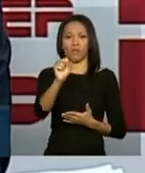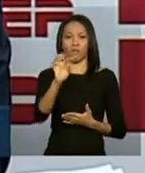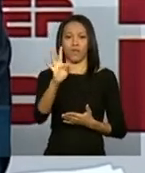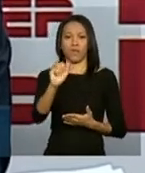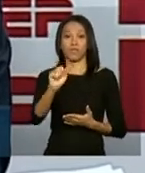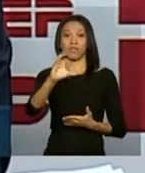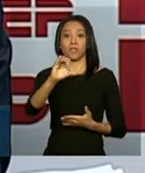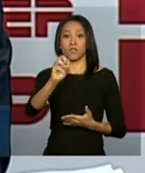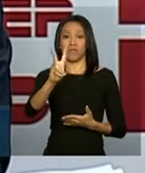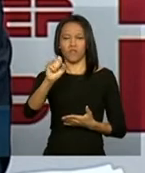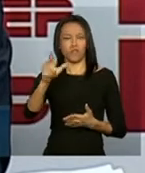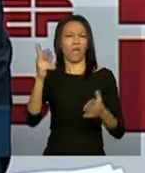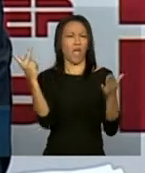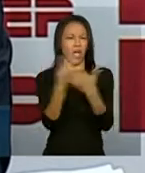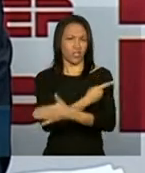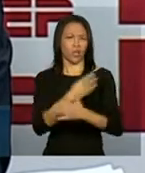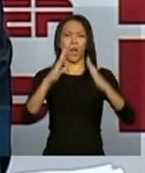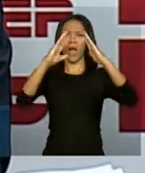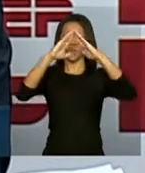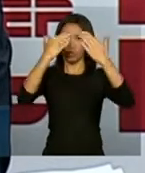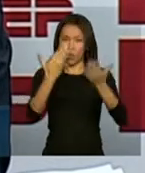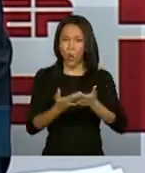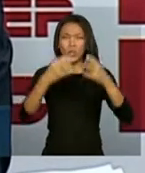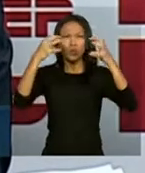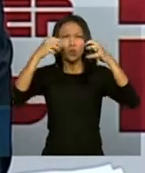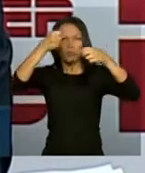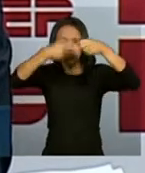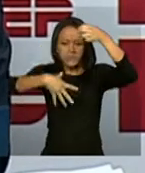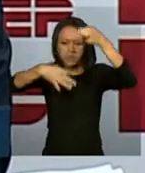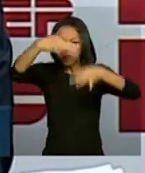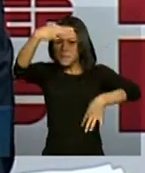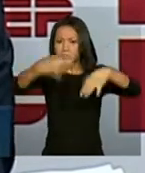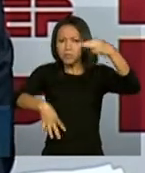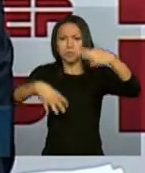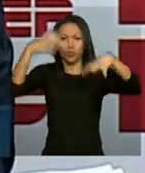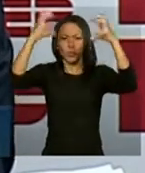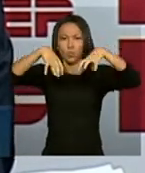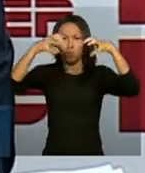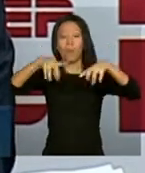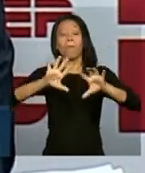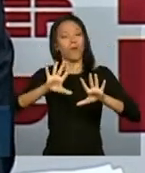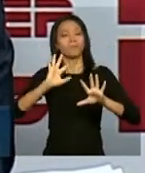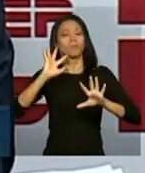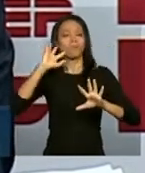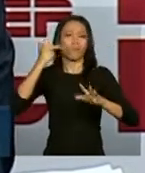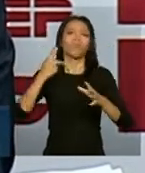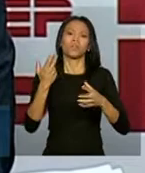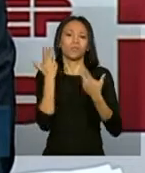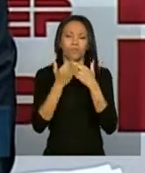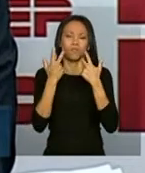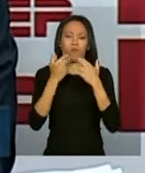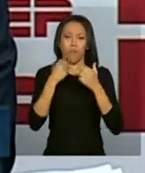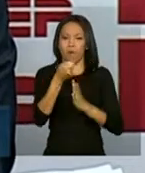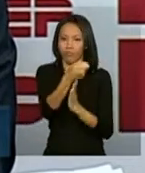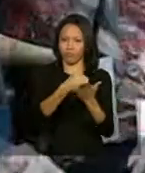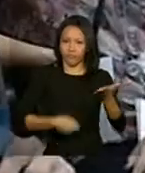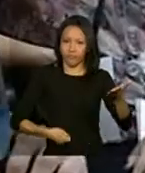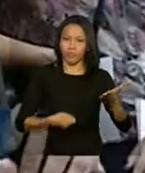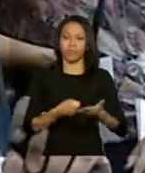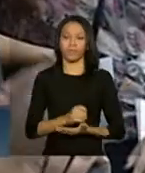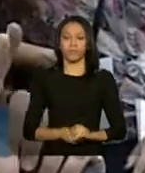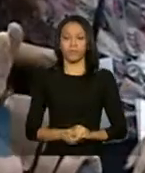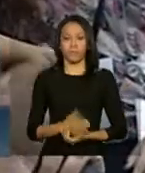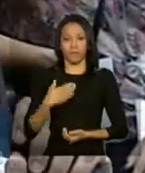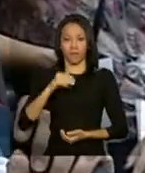problemas de infiltração de água e tal, mas a Defesa Civil esteve presente e não houve prejuízo e o exame foi realizado. Ministro,